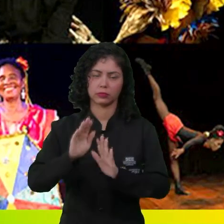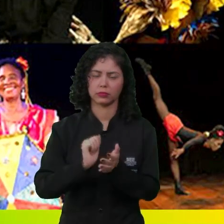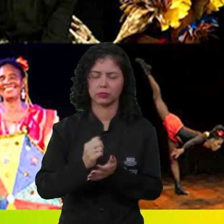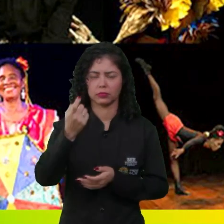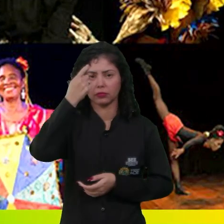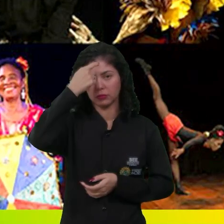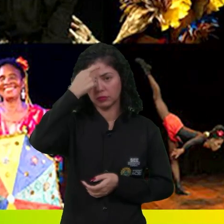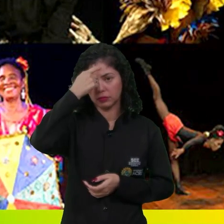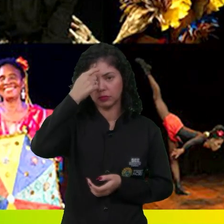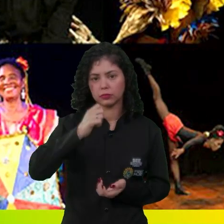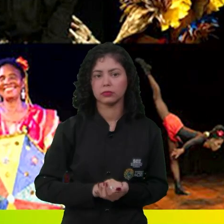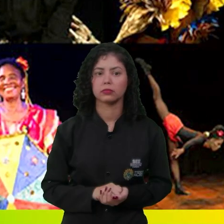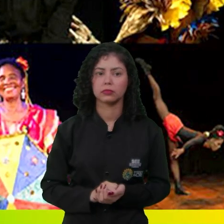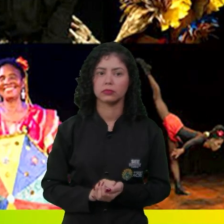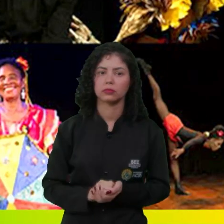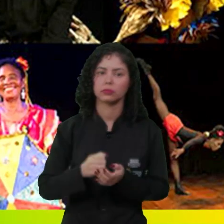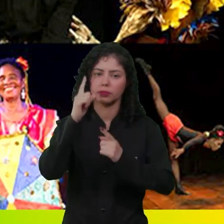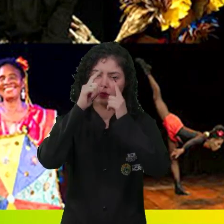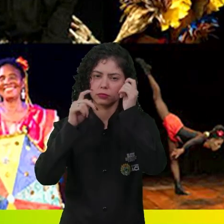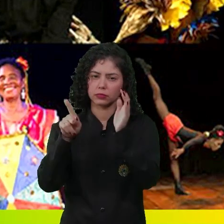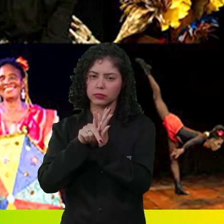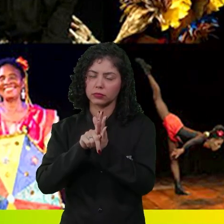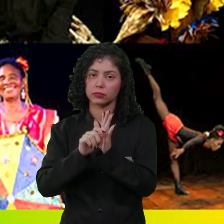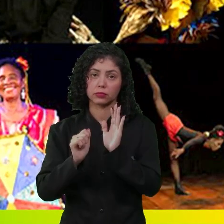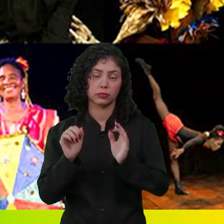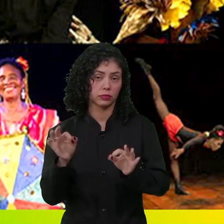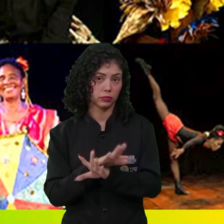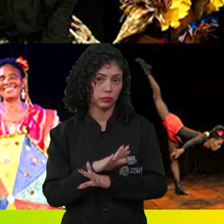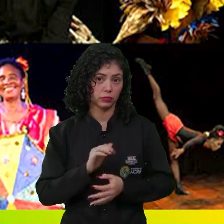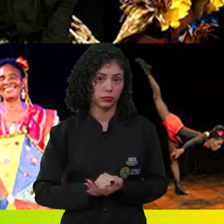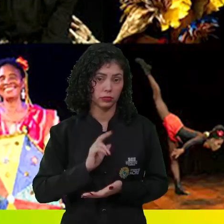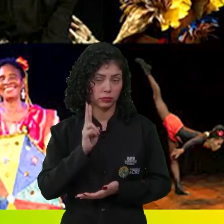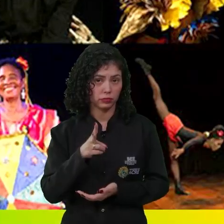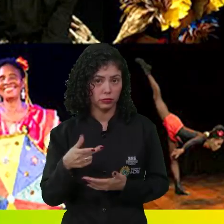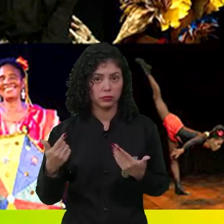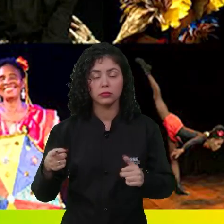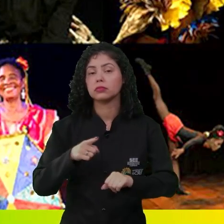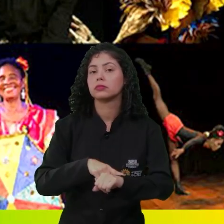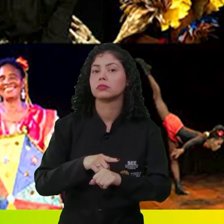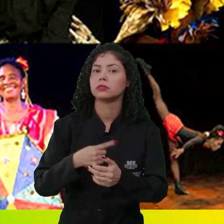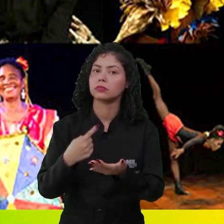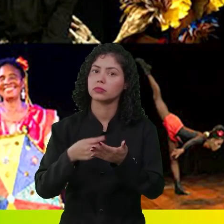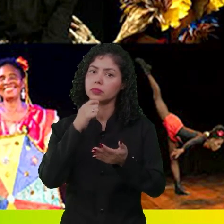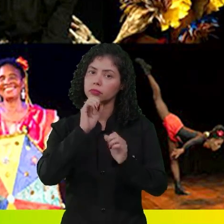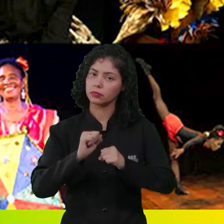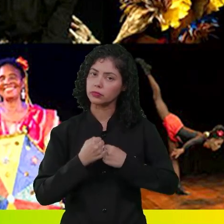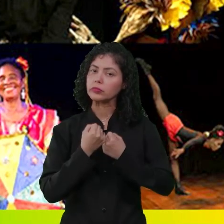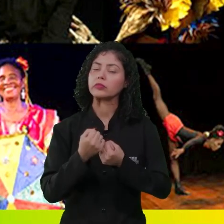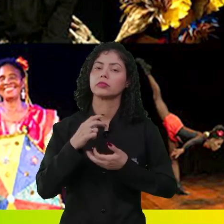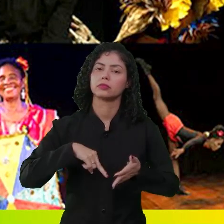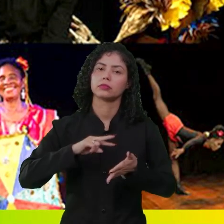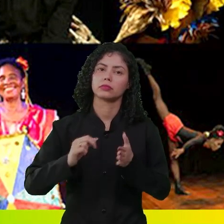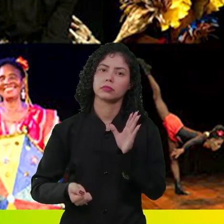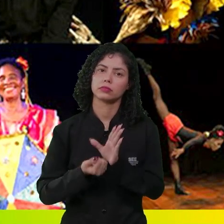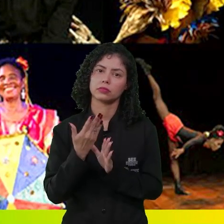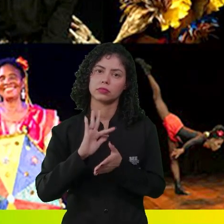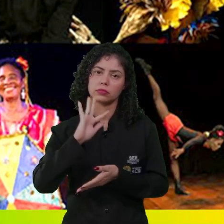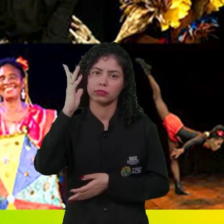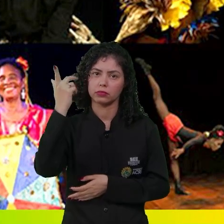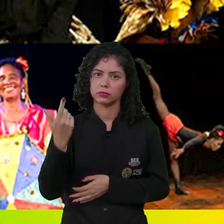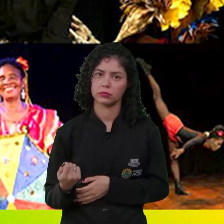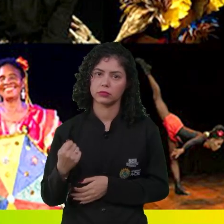preserva memórias e expressa modos de ser e de existir. Ao mesmo tempo, carrega marcas de resistência. Danças de origem